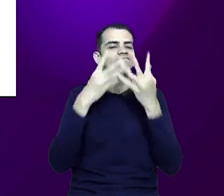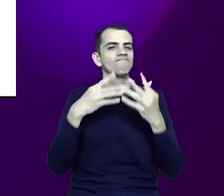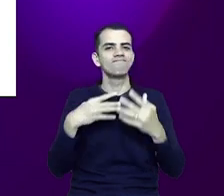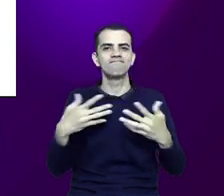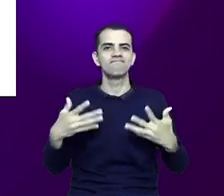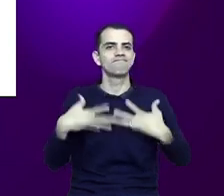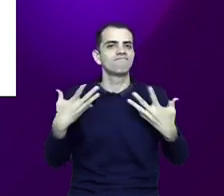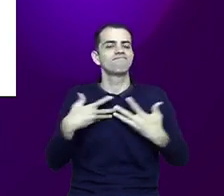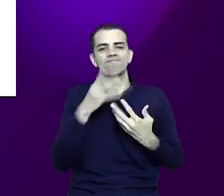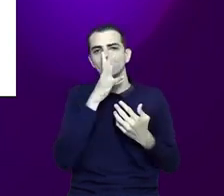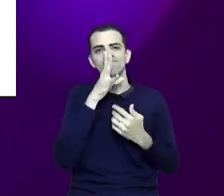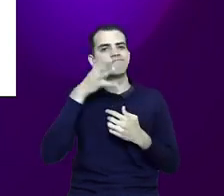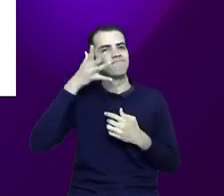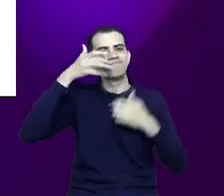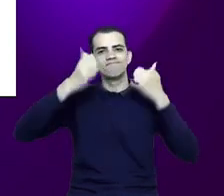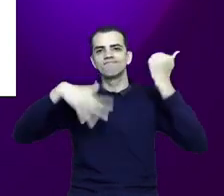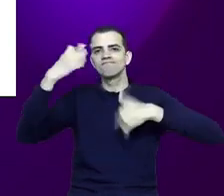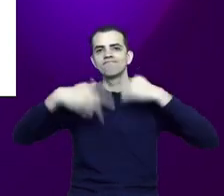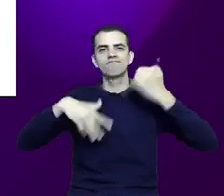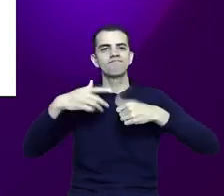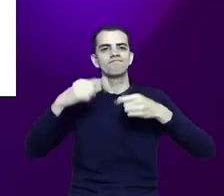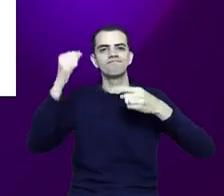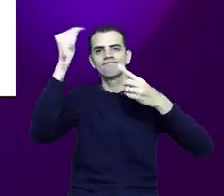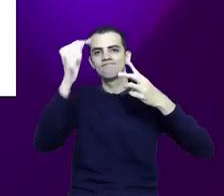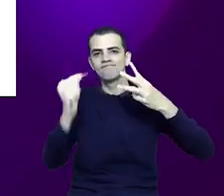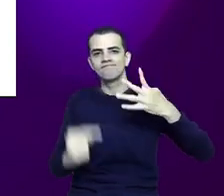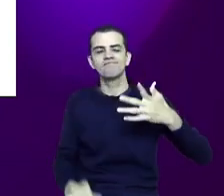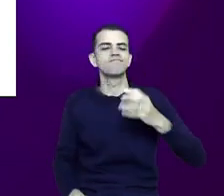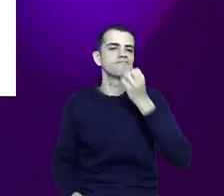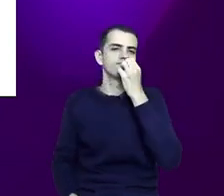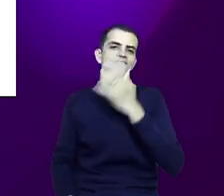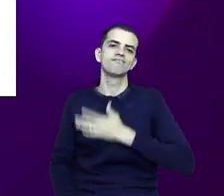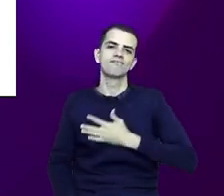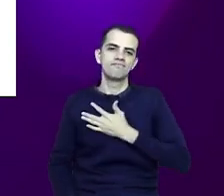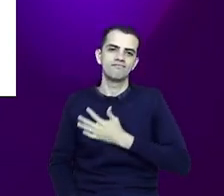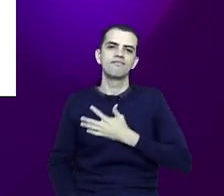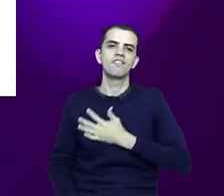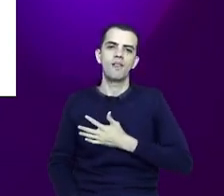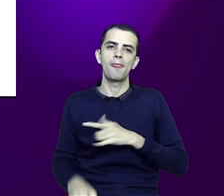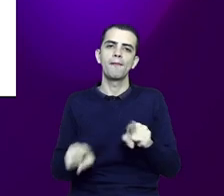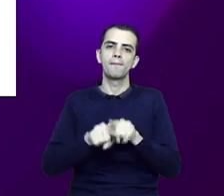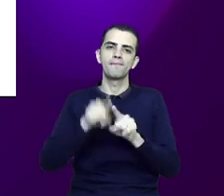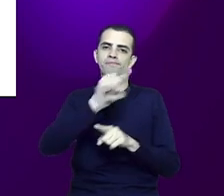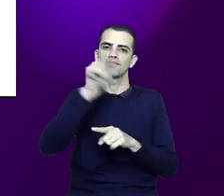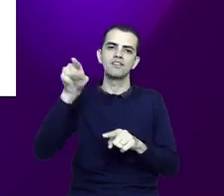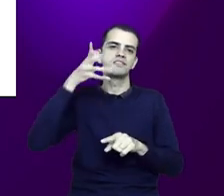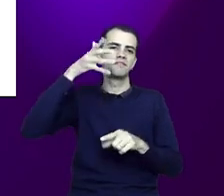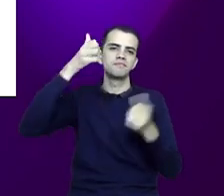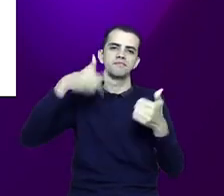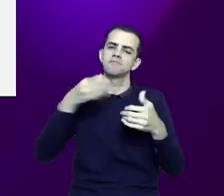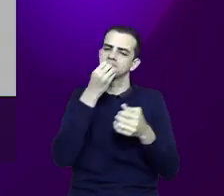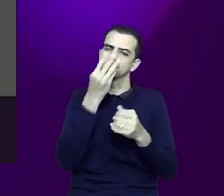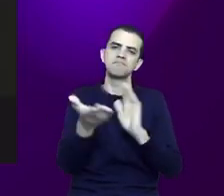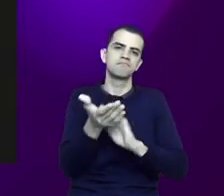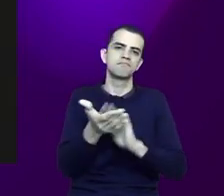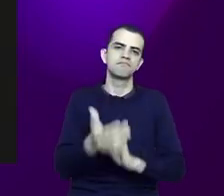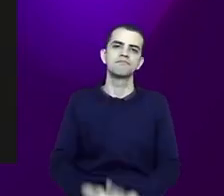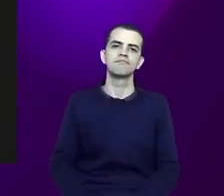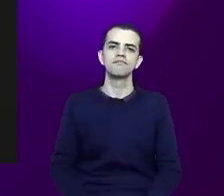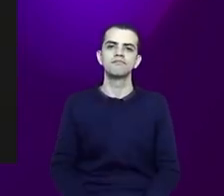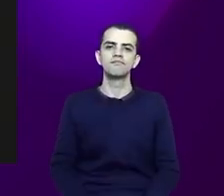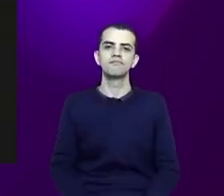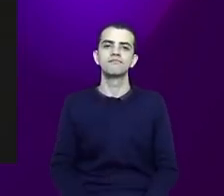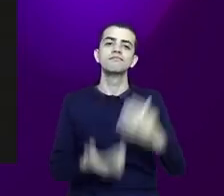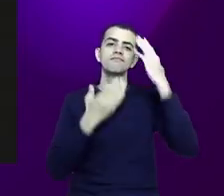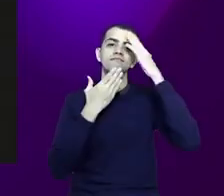bem desenvolvido a indicação do tema e as considerações que os colegas mostraram. Parabéns. Obrigado, Coco,